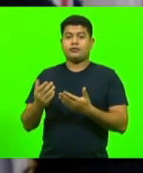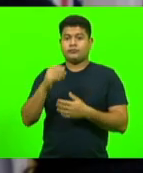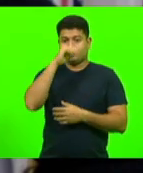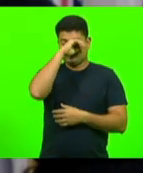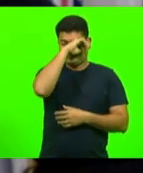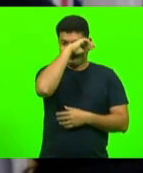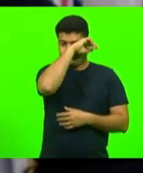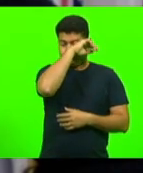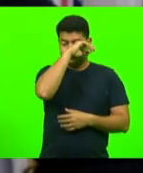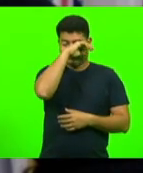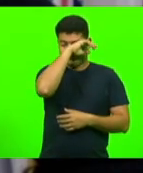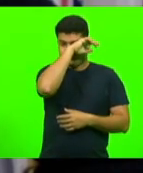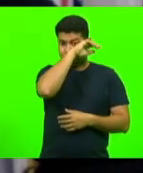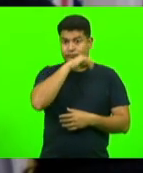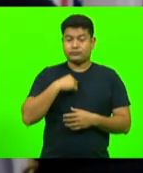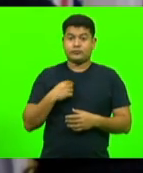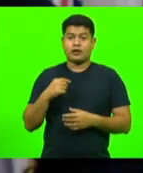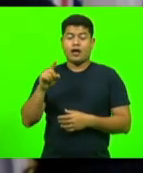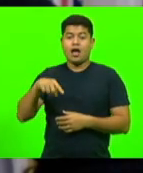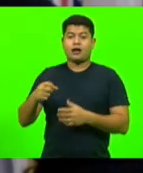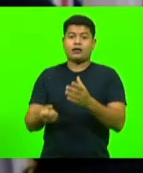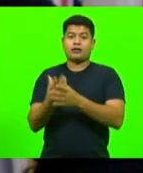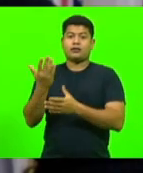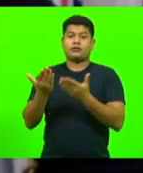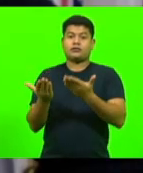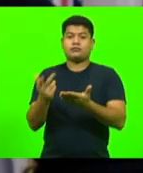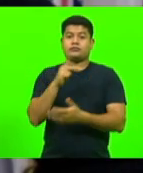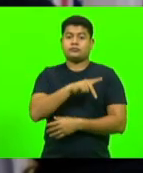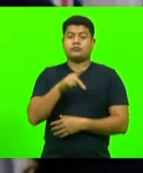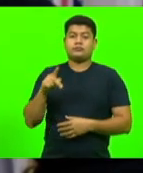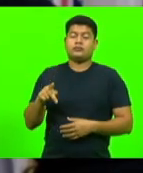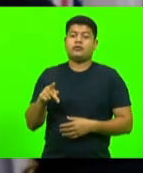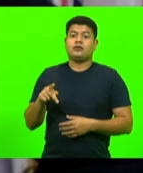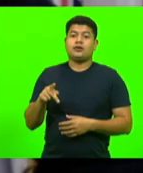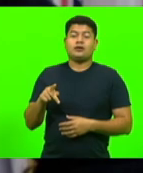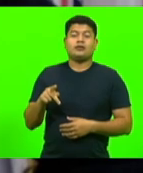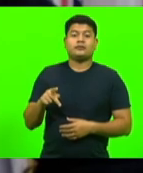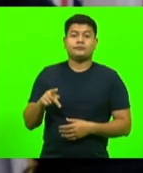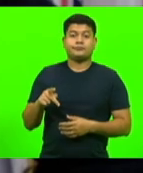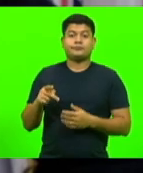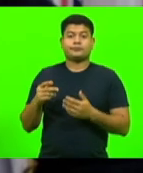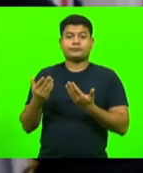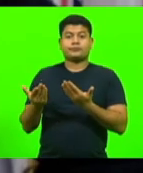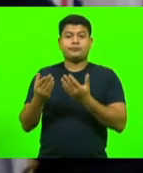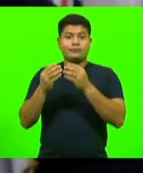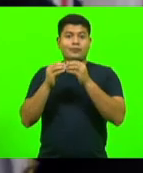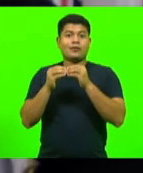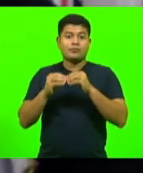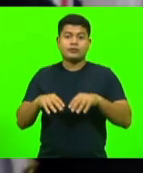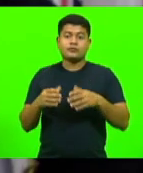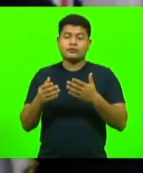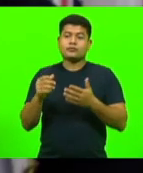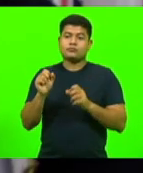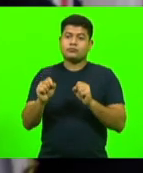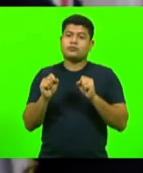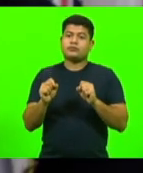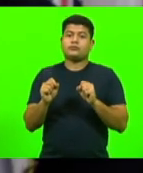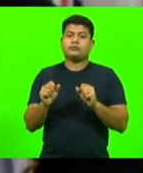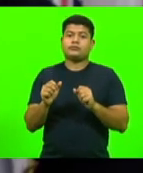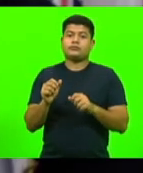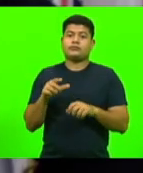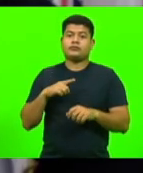é tomar o docente e tornar perdão o docente vulnerável em sua carreira emprego sujeito a